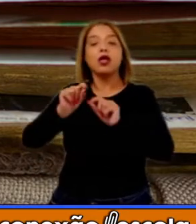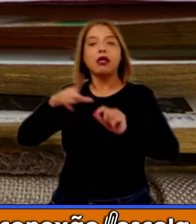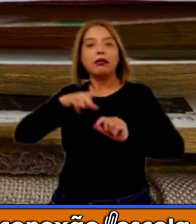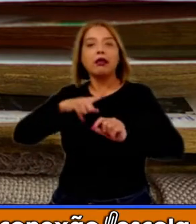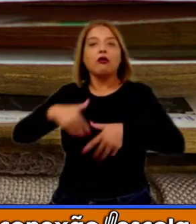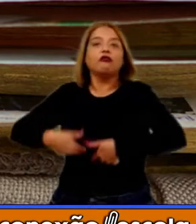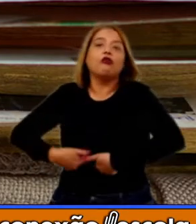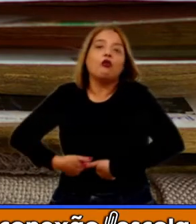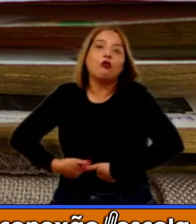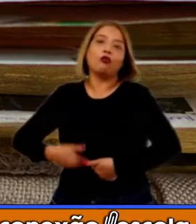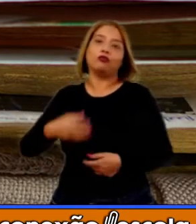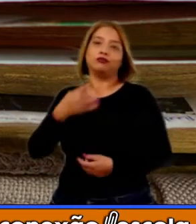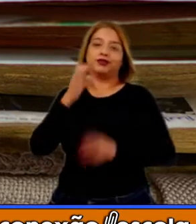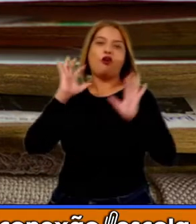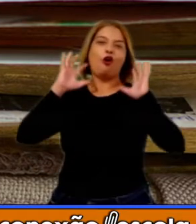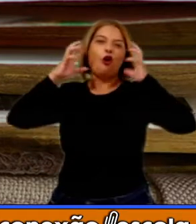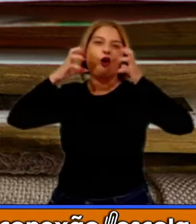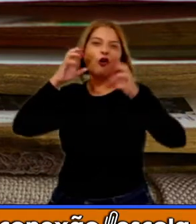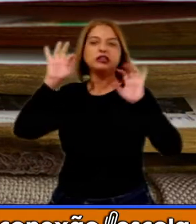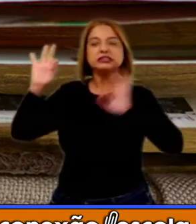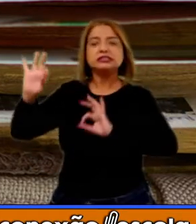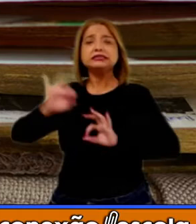jeito de arrumar comida.